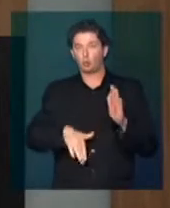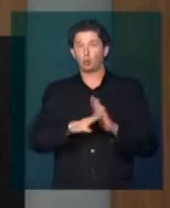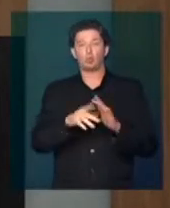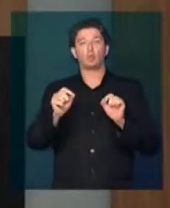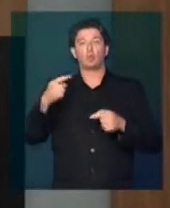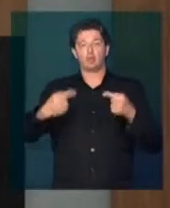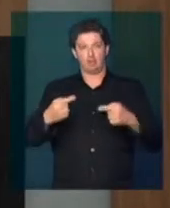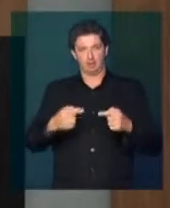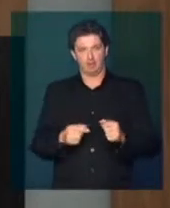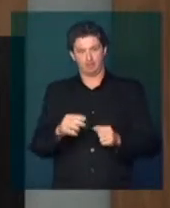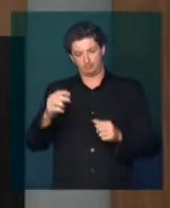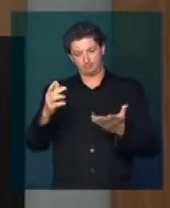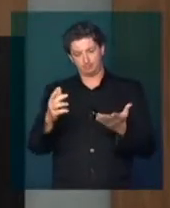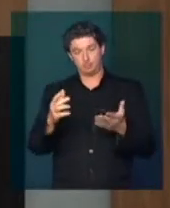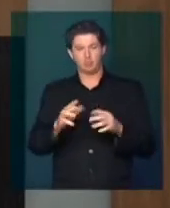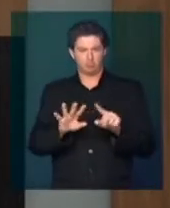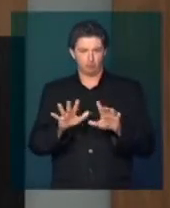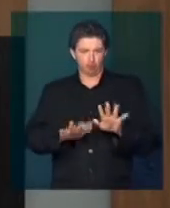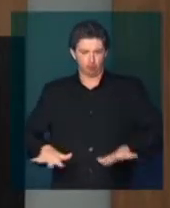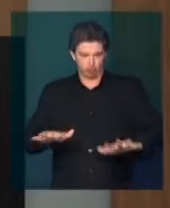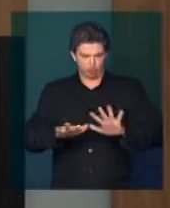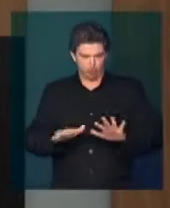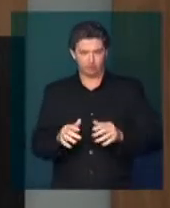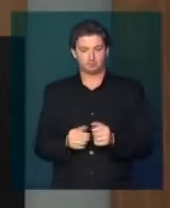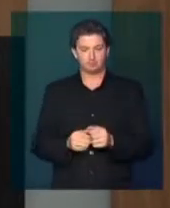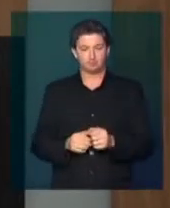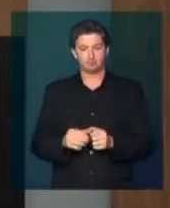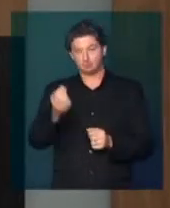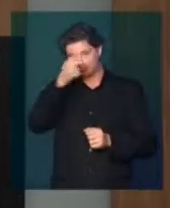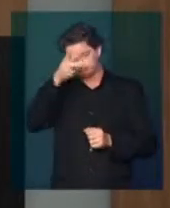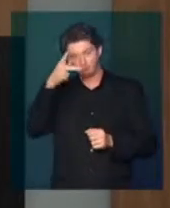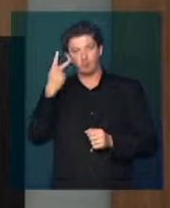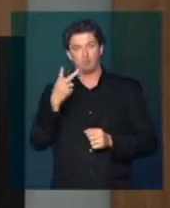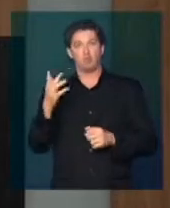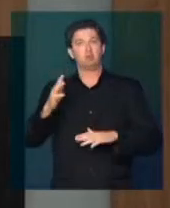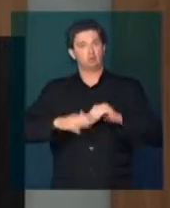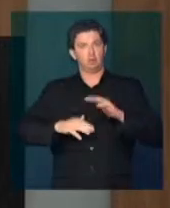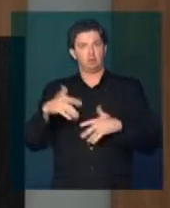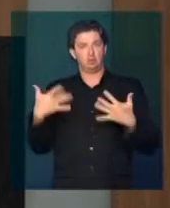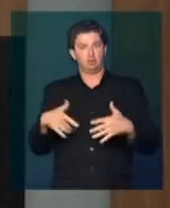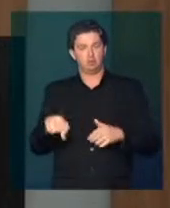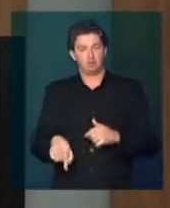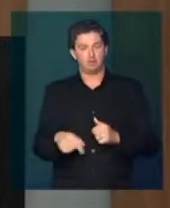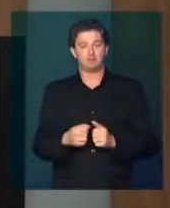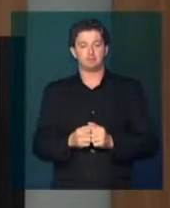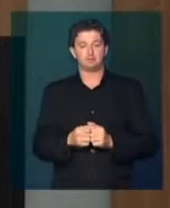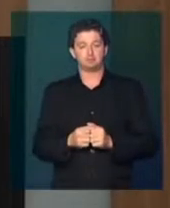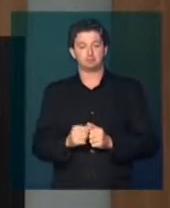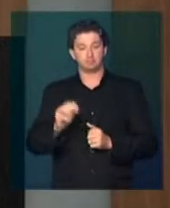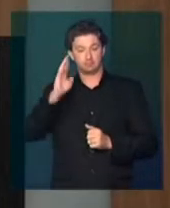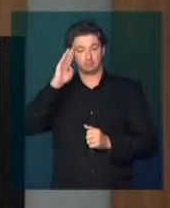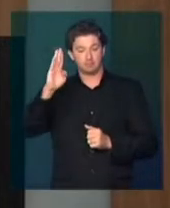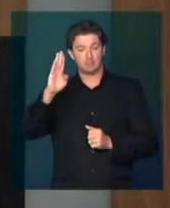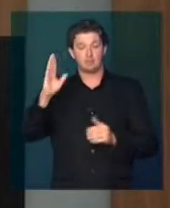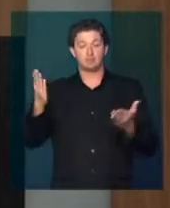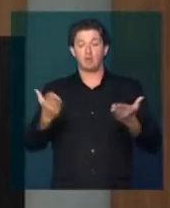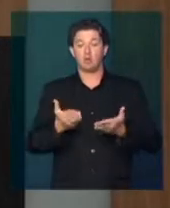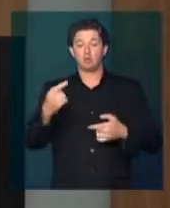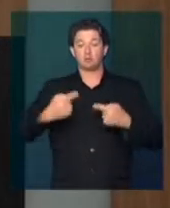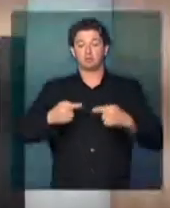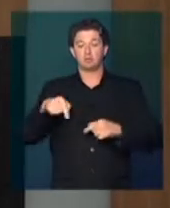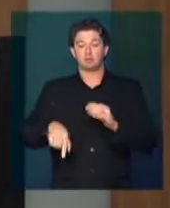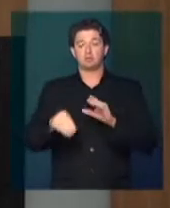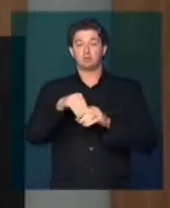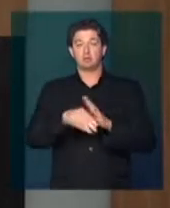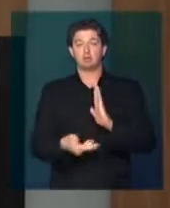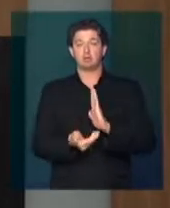debatidas. Basicamente, o prefeito Mauro Mendes falou aqui com muita propriedade, o principal ponto hoje em debate na